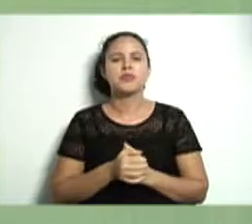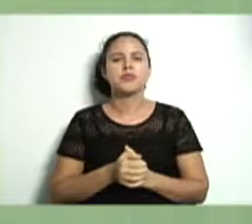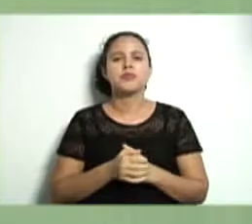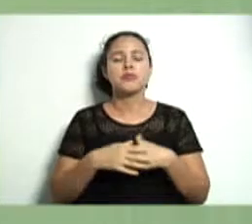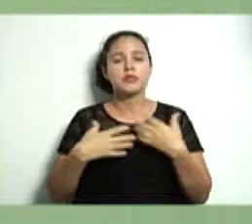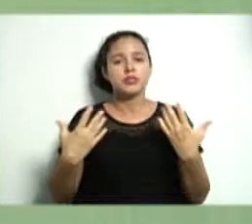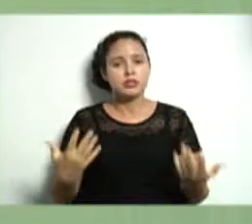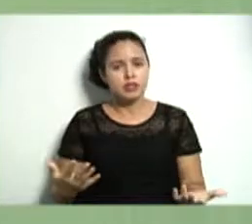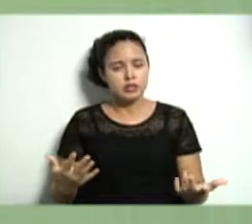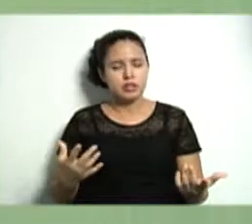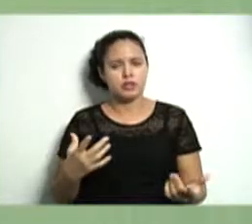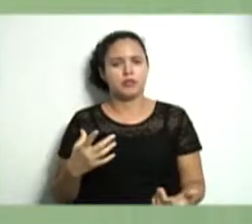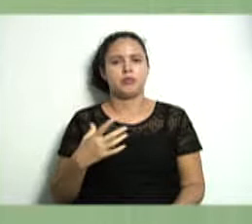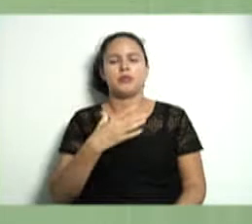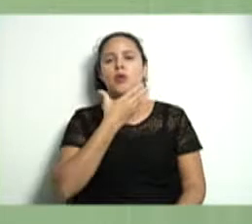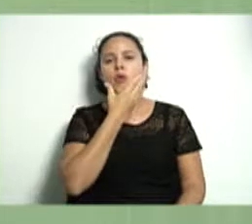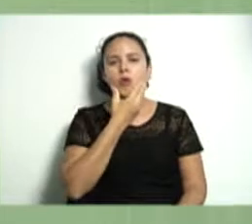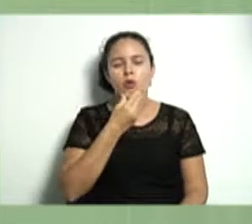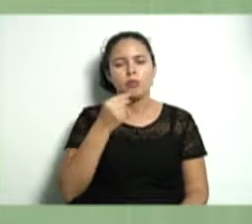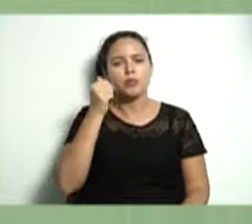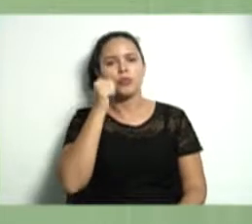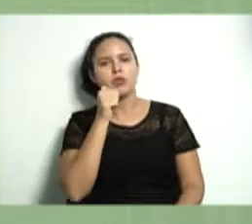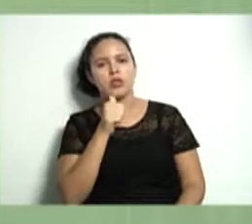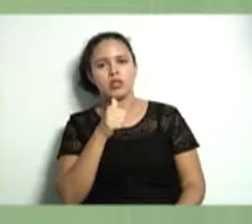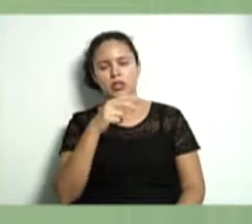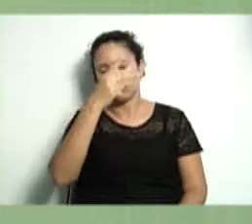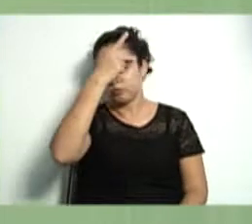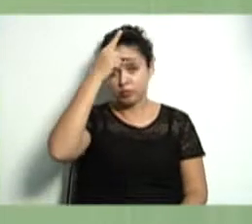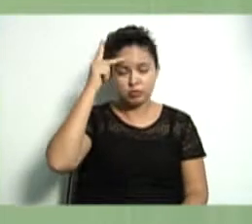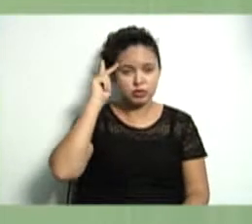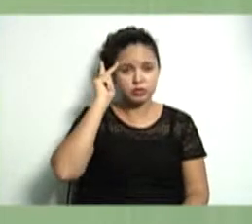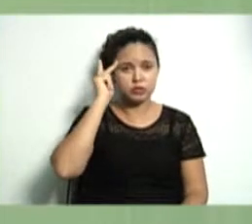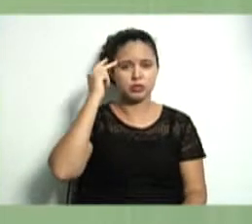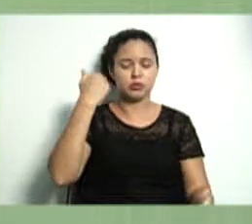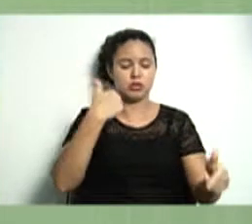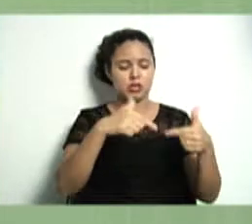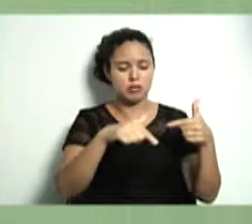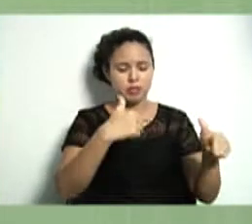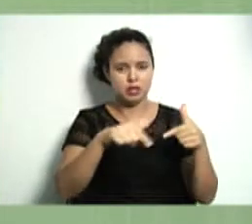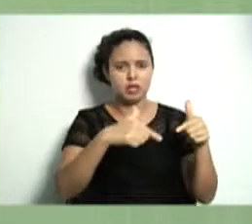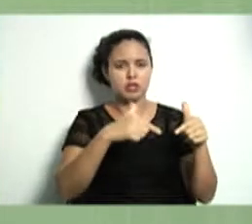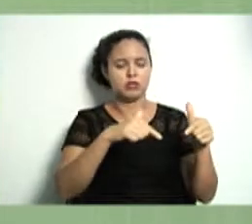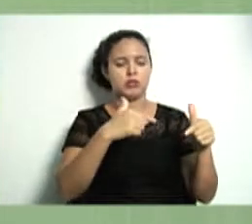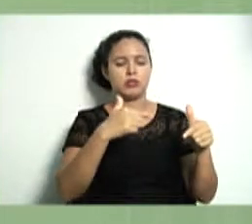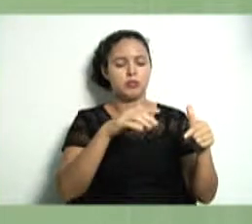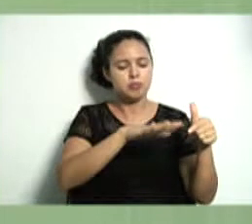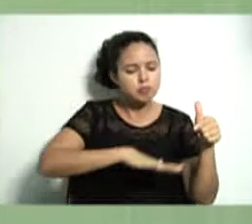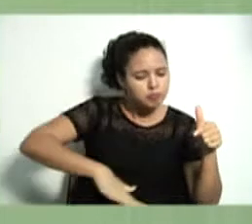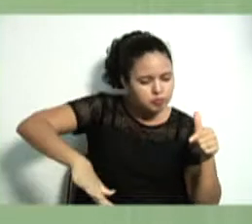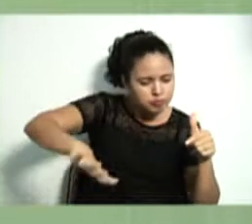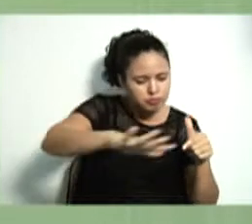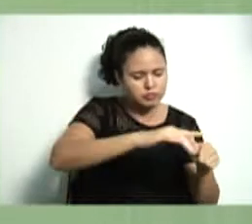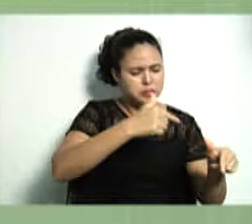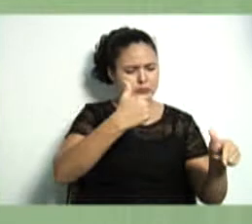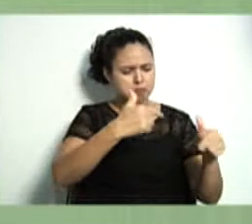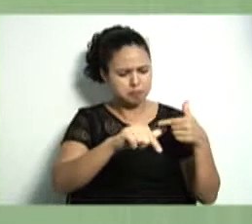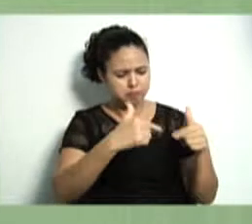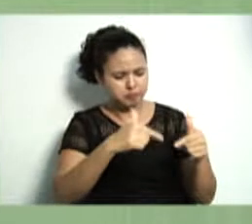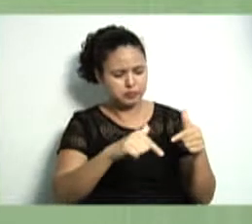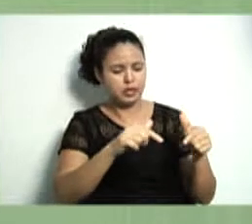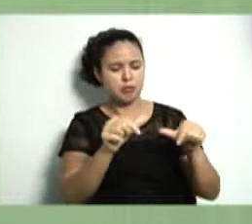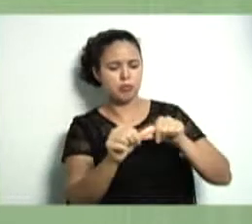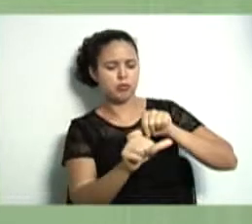Nós vimos que o homem, por meio do seu trabalho, transforma o meio ambiente ao seu